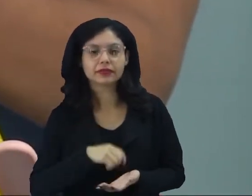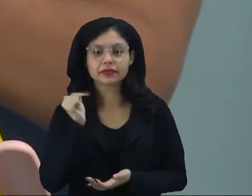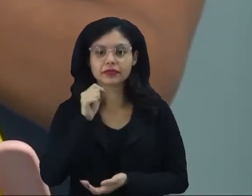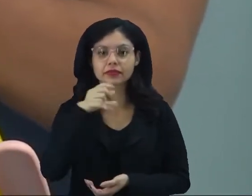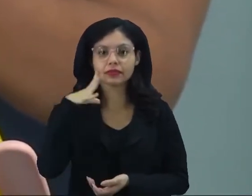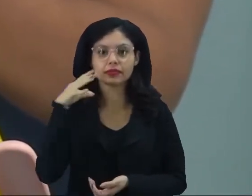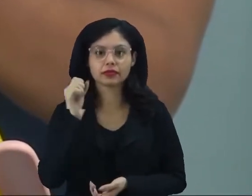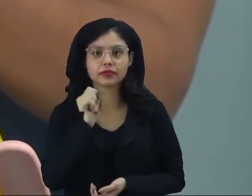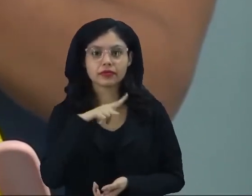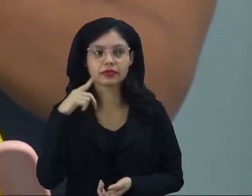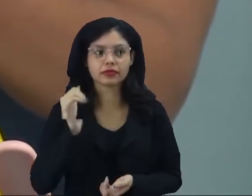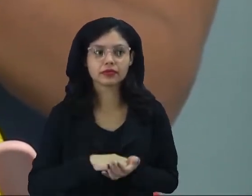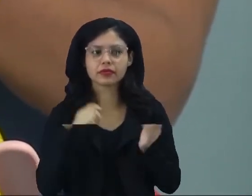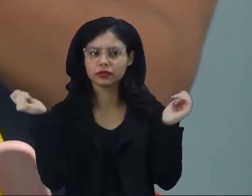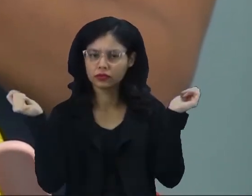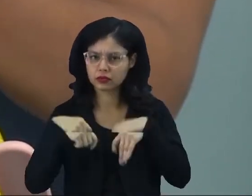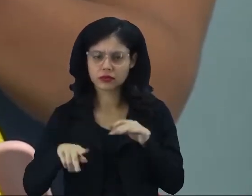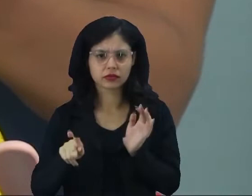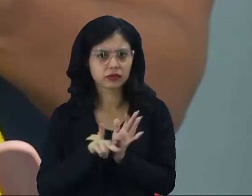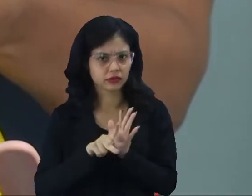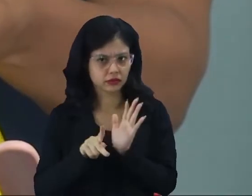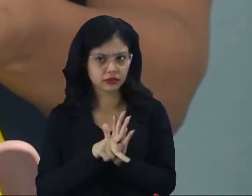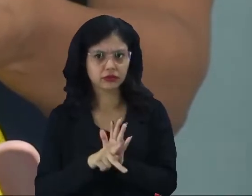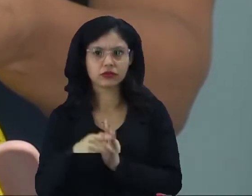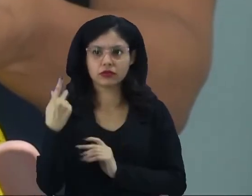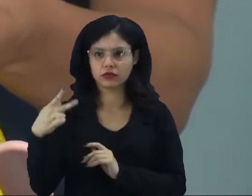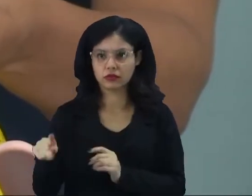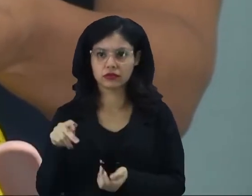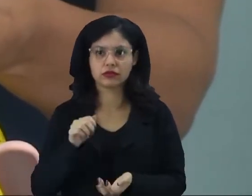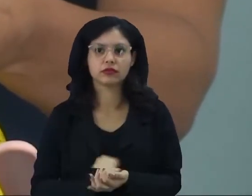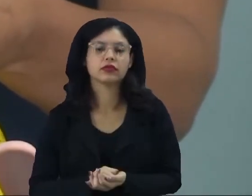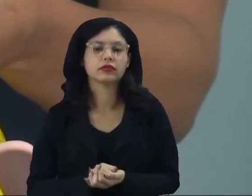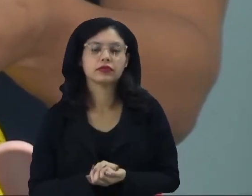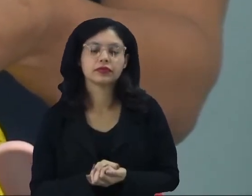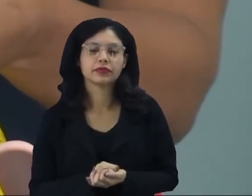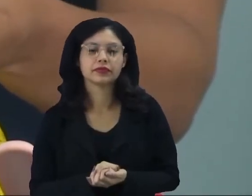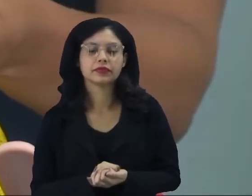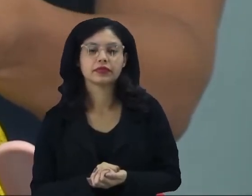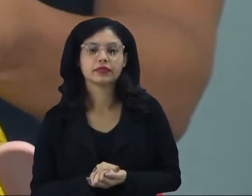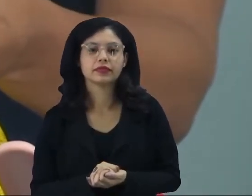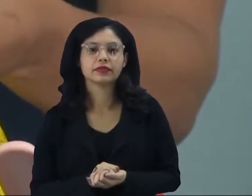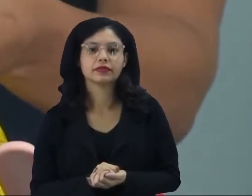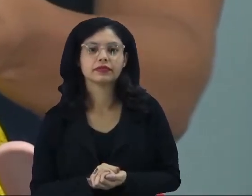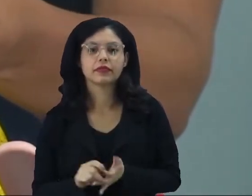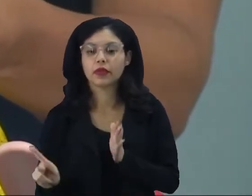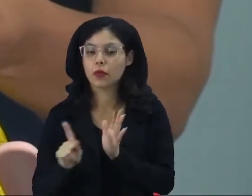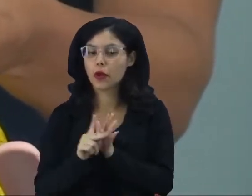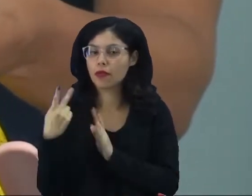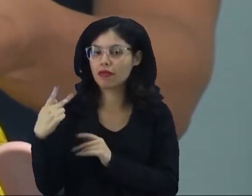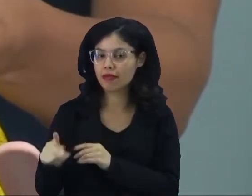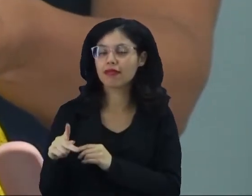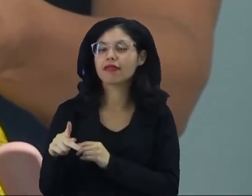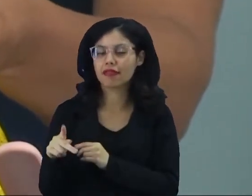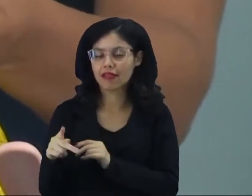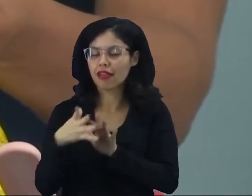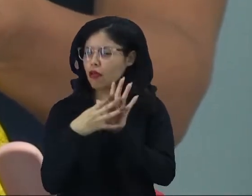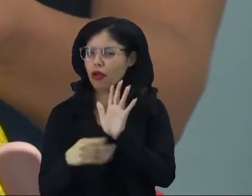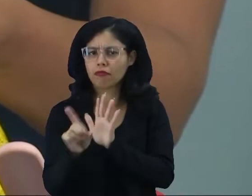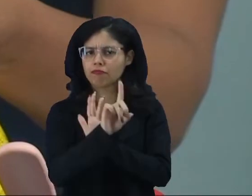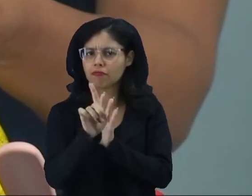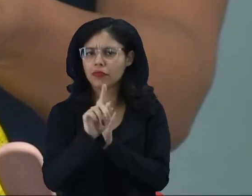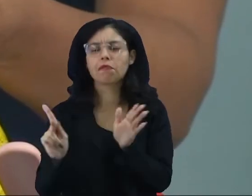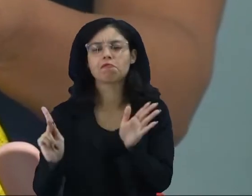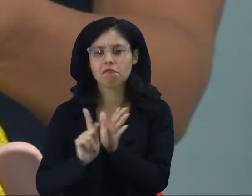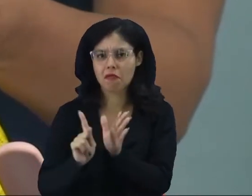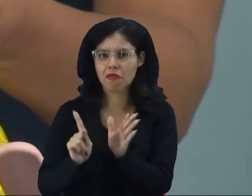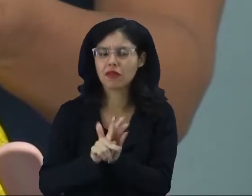O vagalume, ele possui uma luz própria. Olha aqui, ó. Né? A luz dele, ele não reflete. Então,